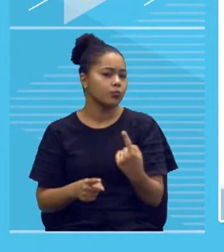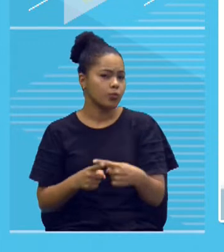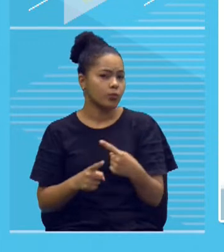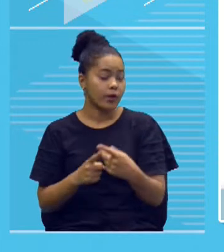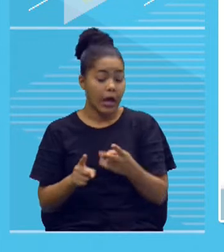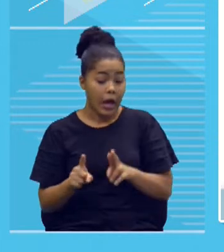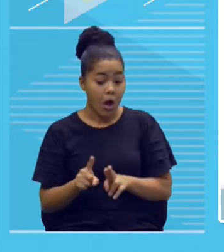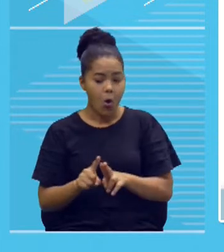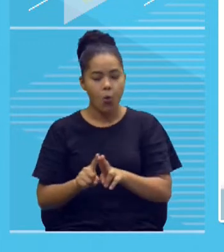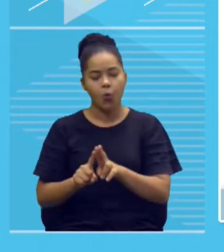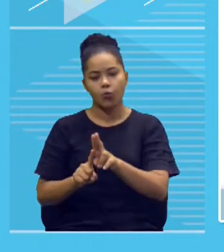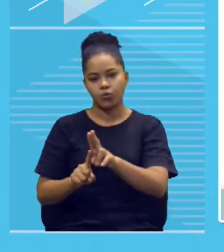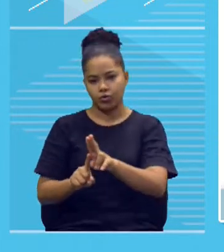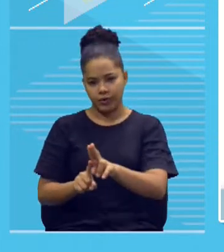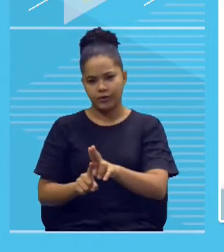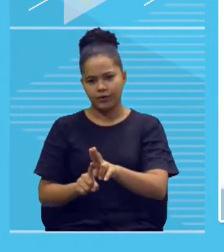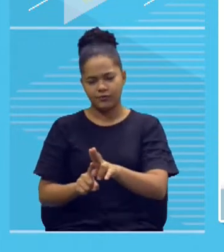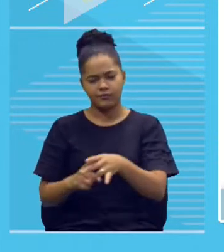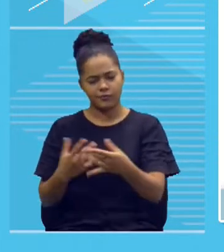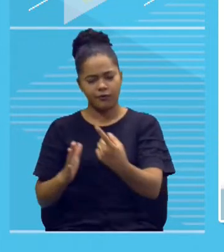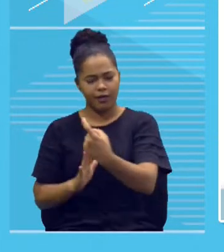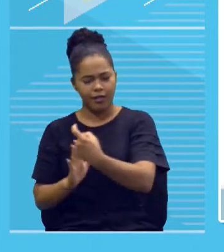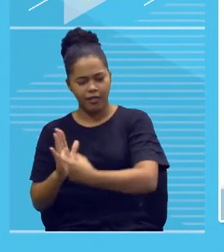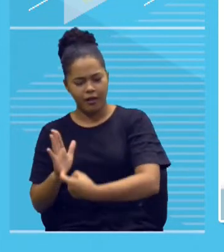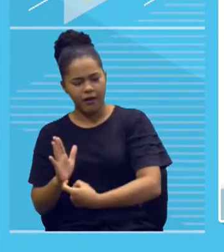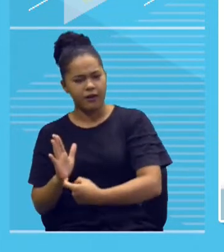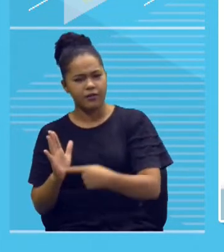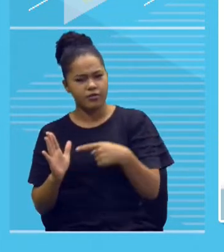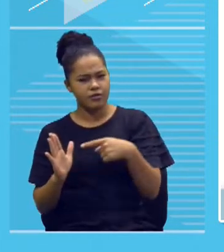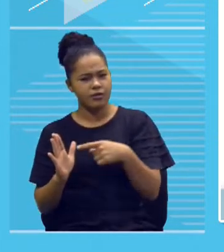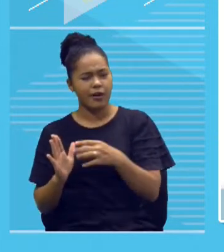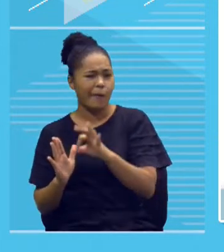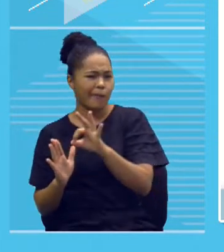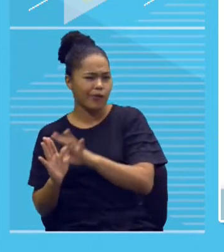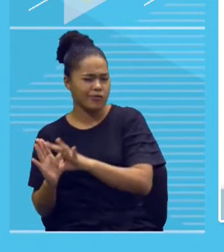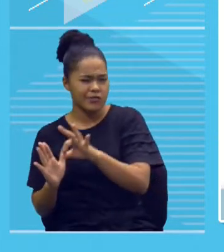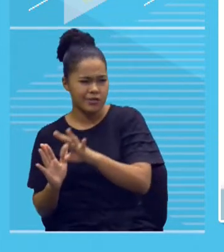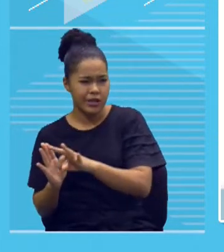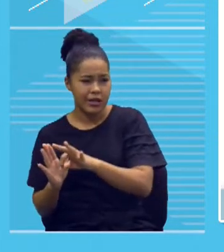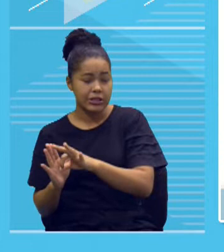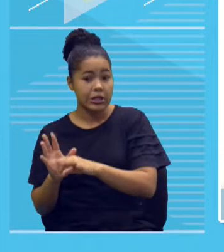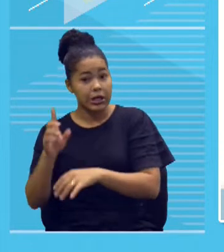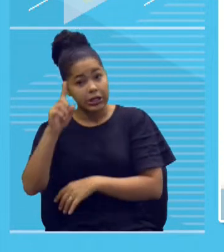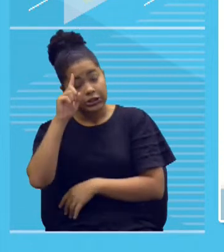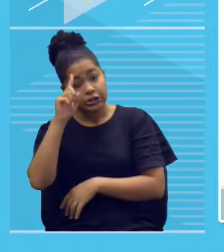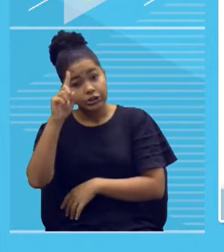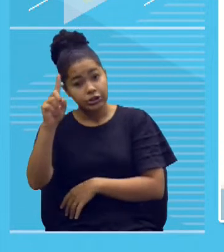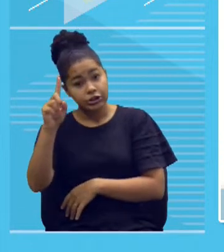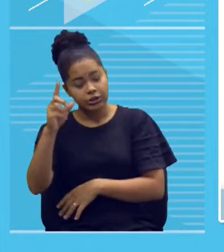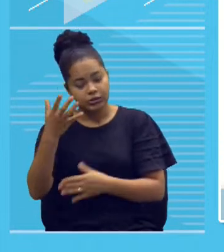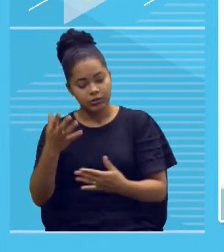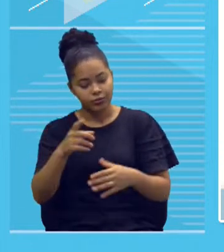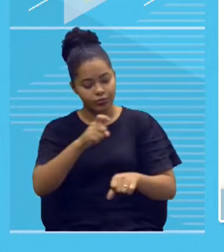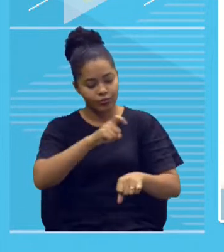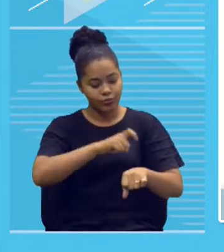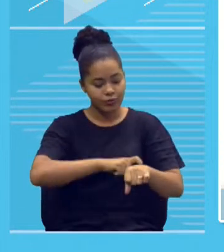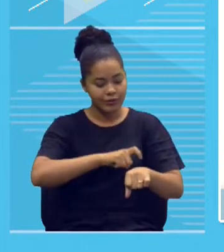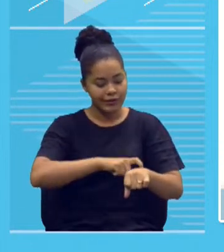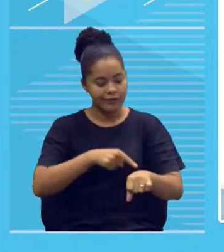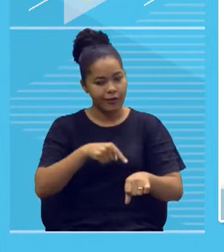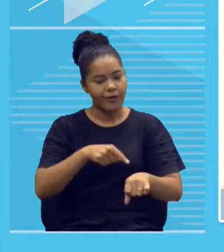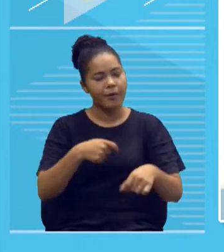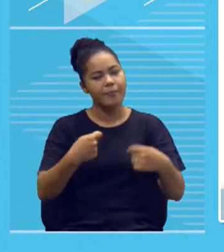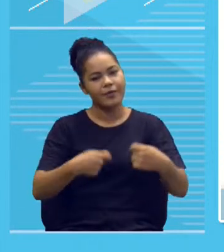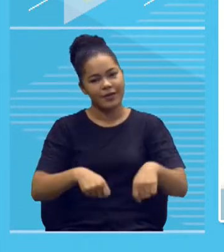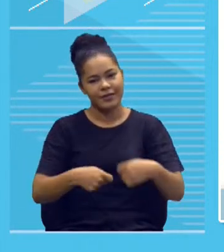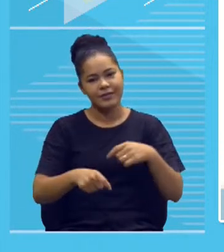professor se a minha taxa se a minha porcentagem estiver ao dia o meu tempo tem que estar na unidade